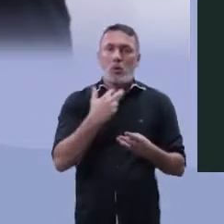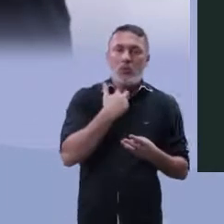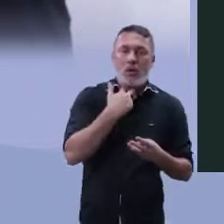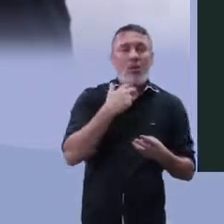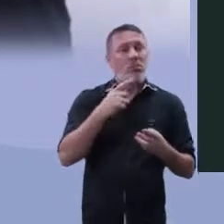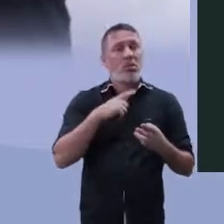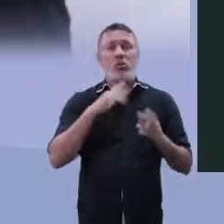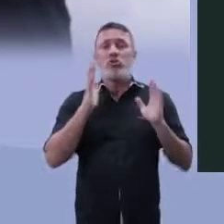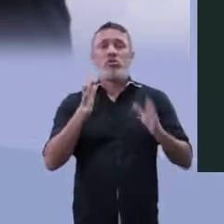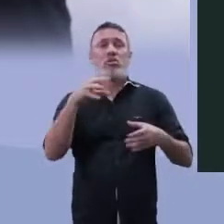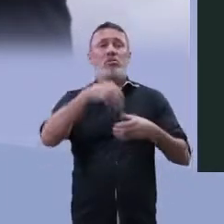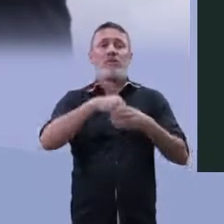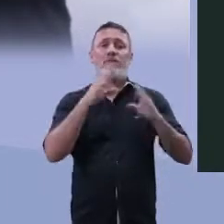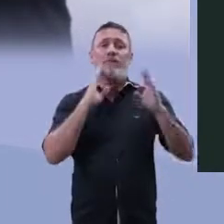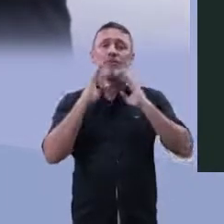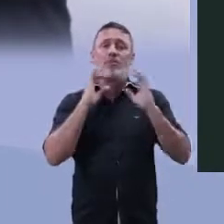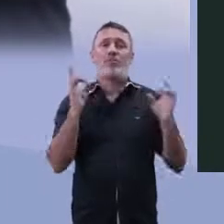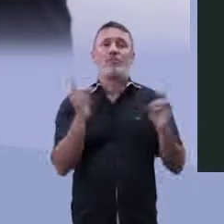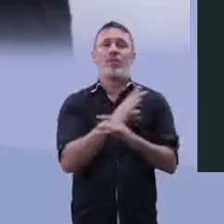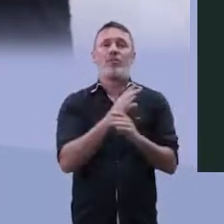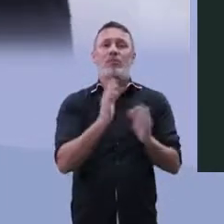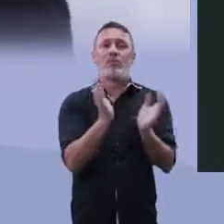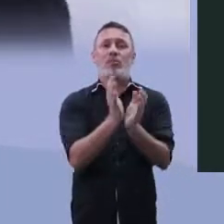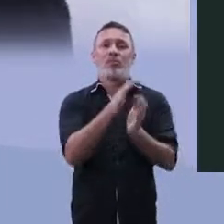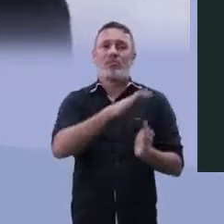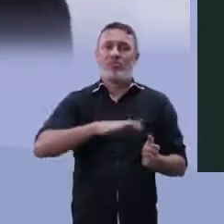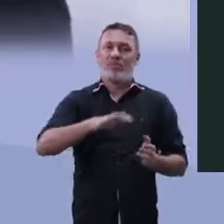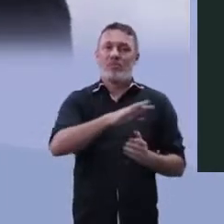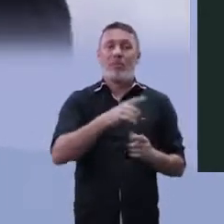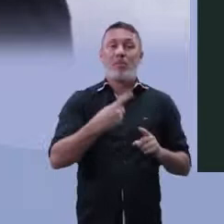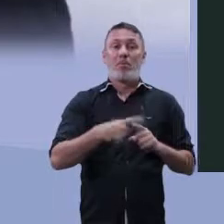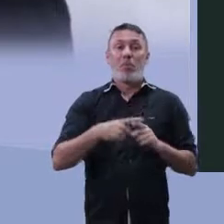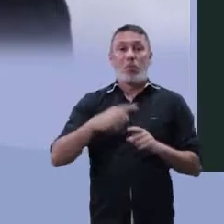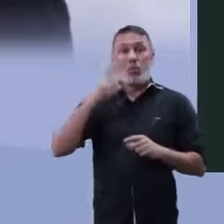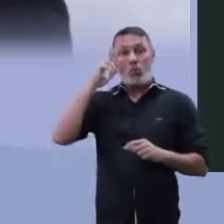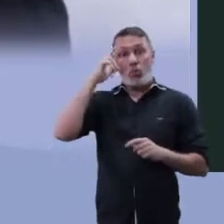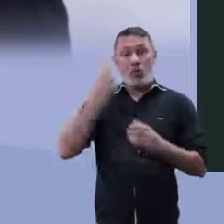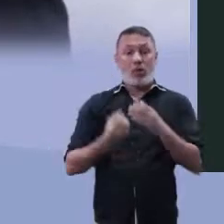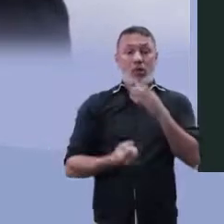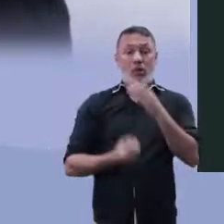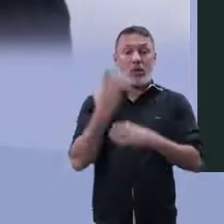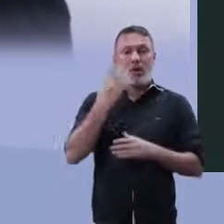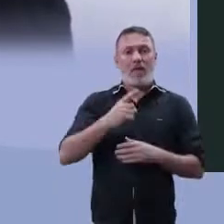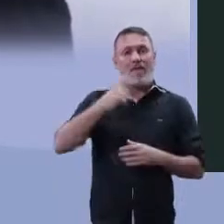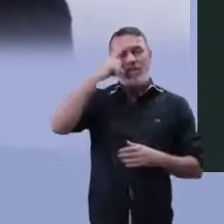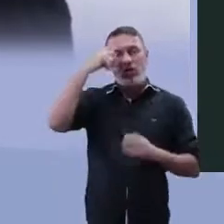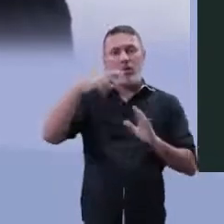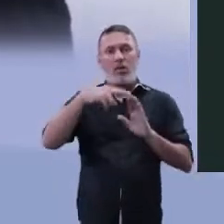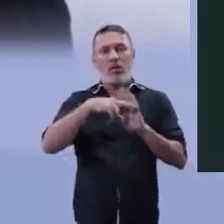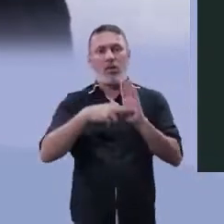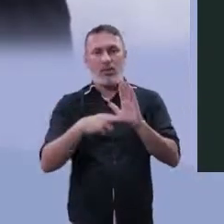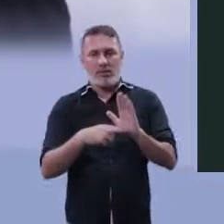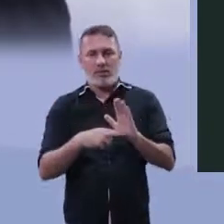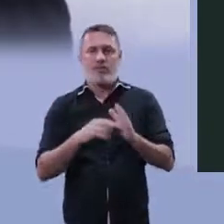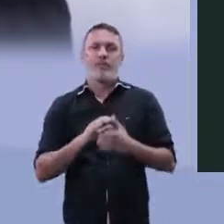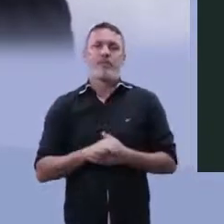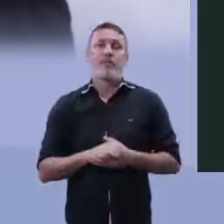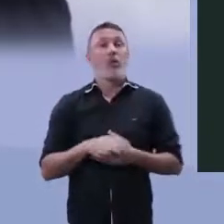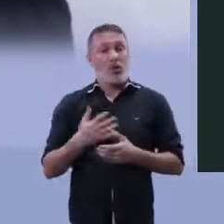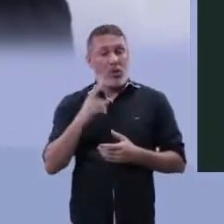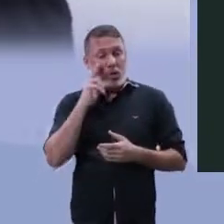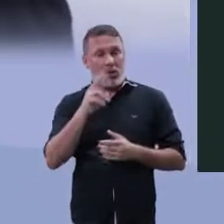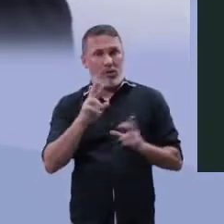né, obedecendo regras específicas elaboradas por aqueles que, ou aquele ou aqueles que são, como eu falei,